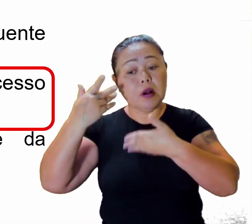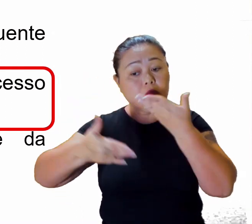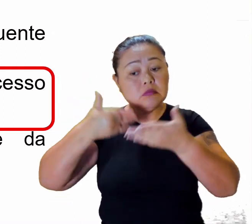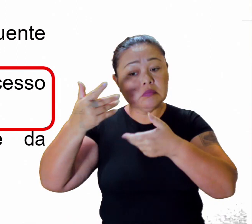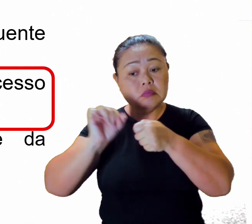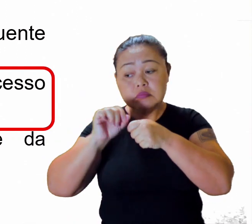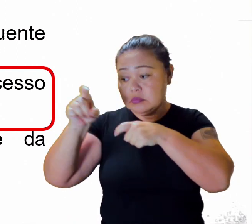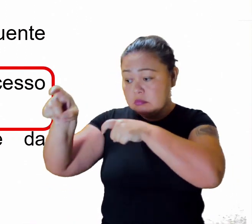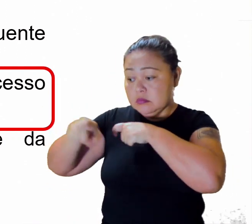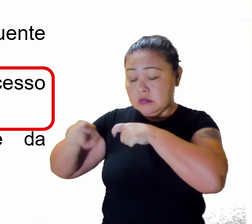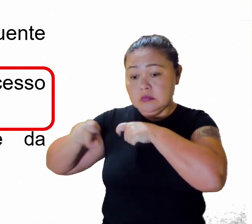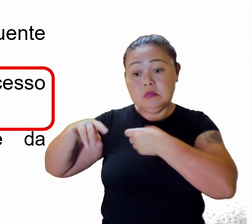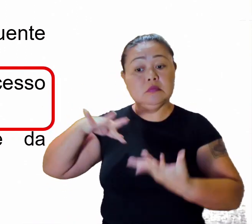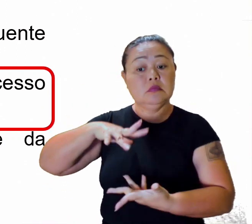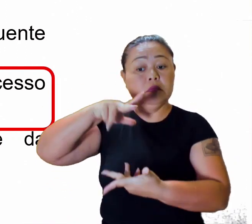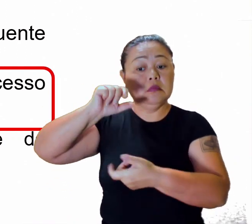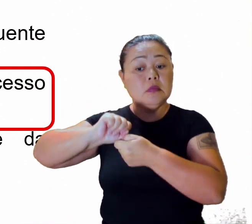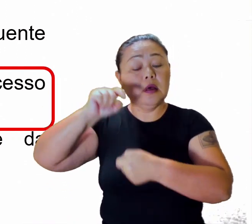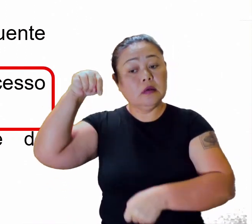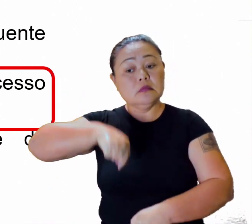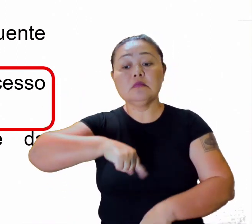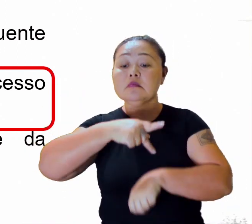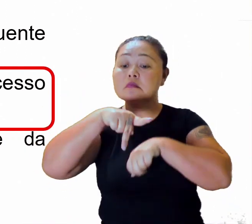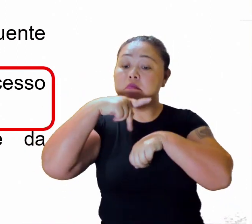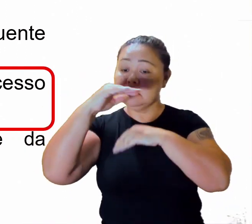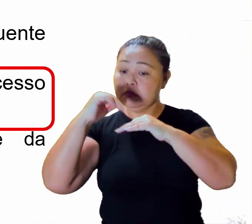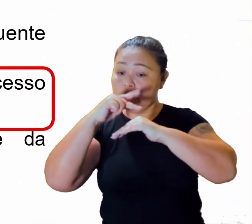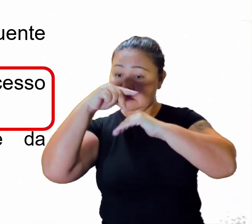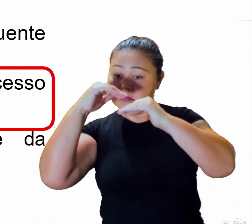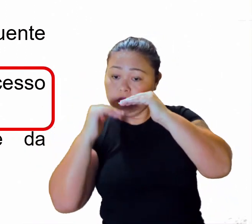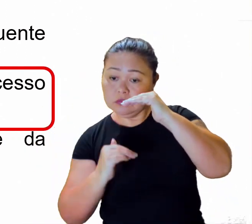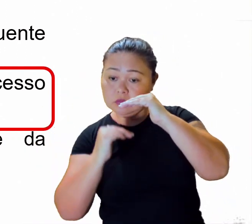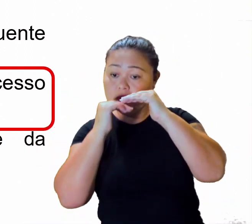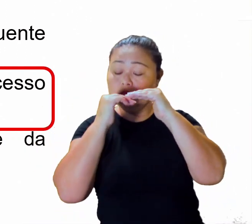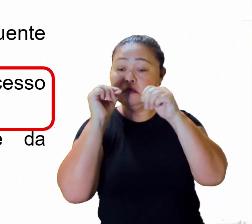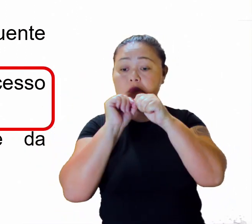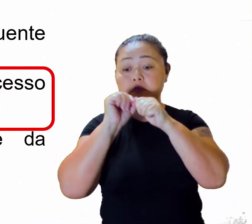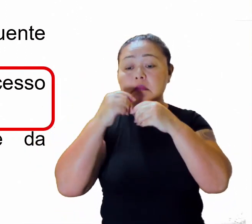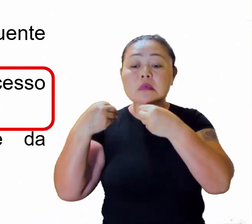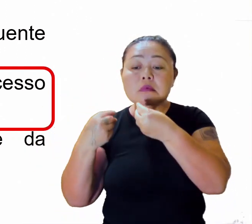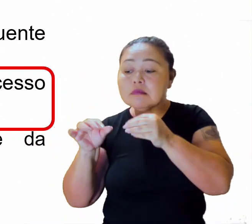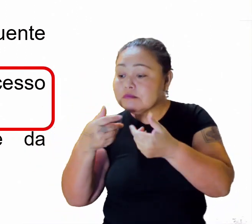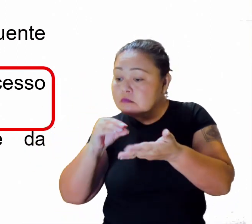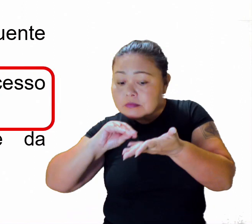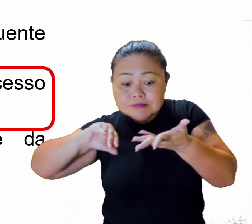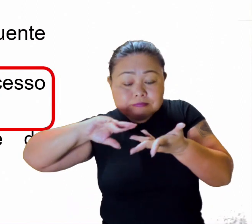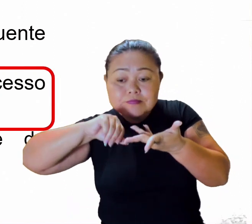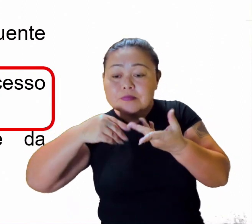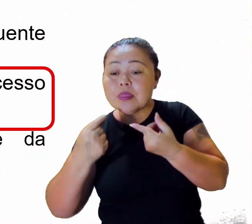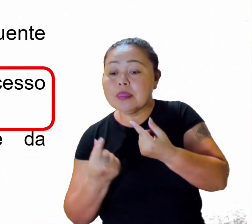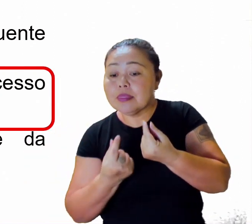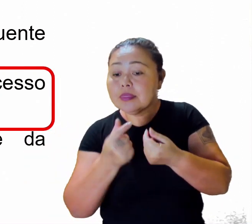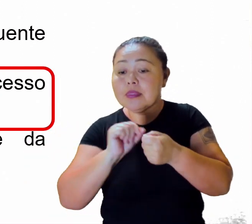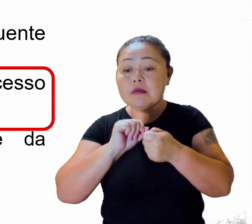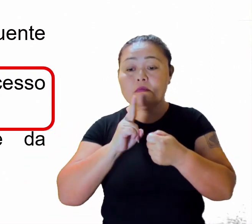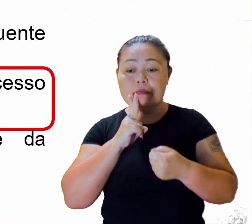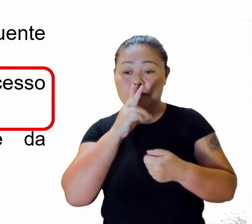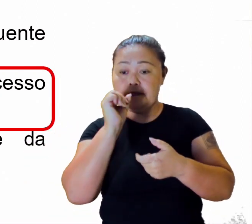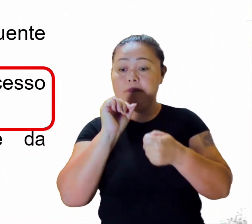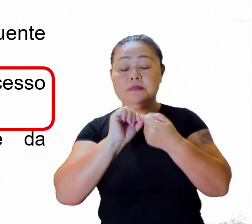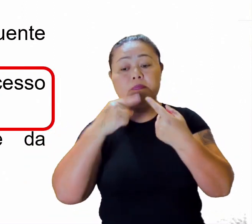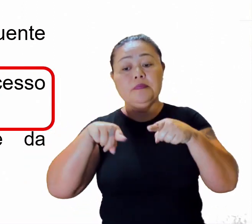produção agrícola no mundo, principalmente aqui nos países subdesenvolvidos, com o surgimento de sementes selecionadas, mais